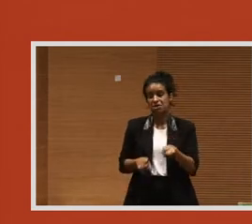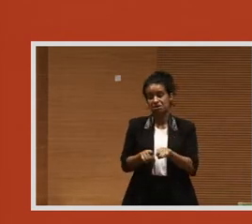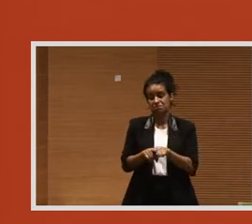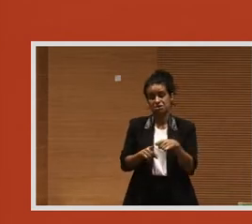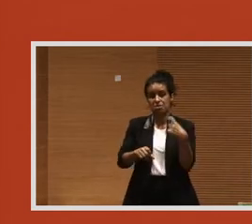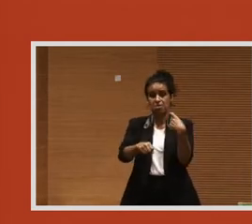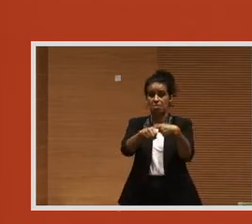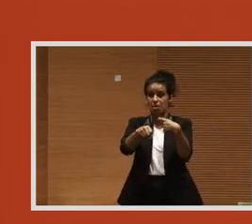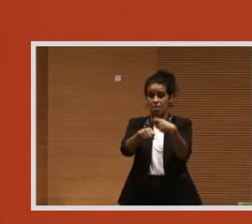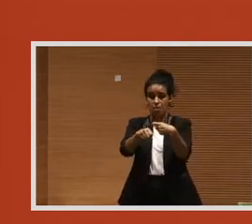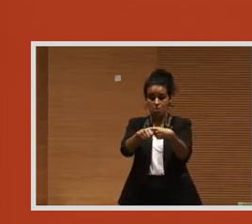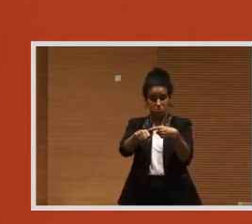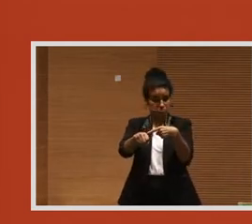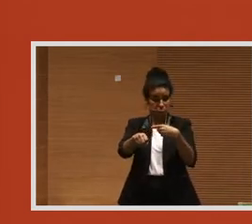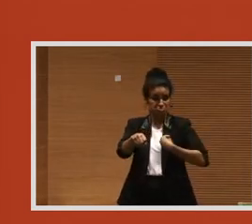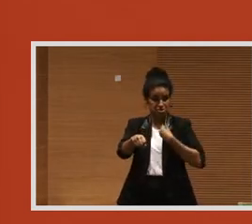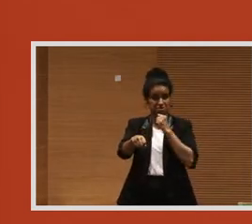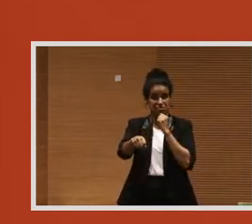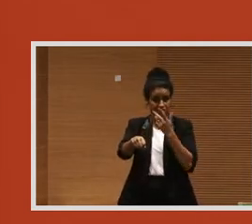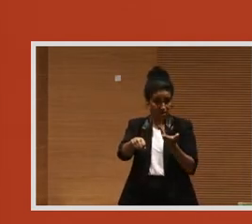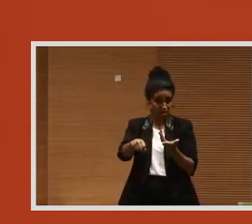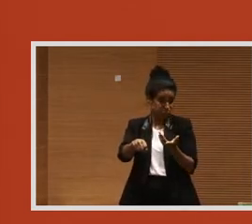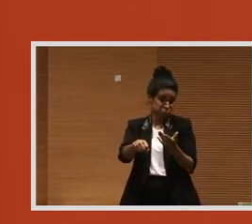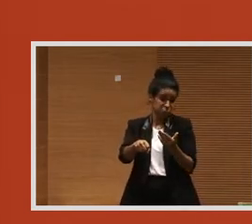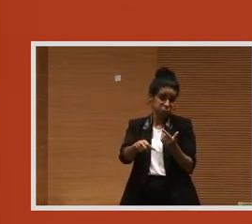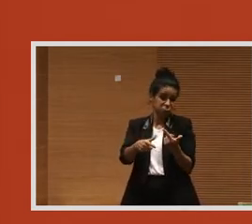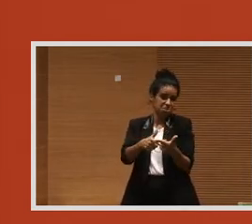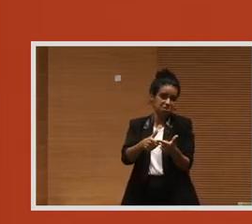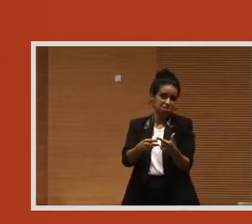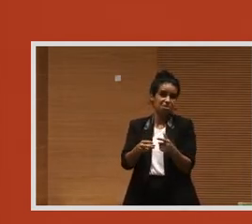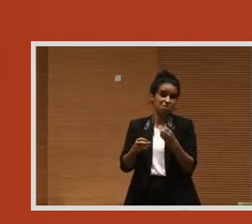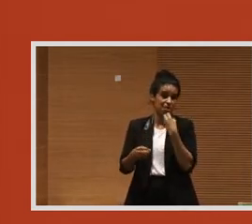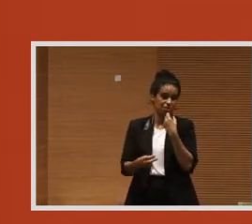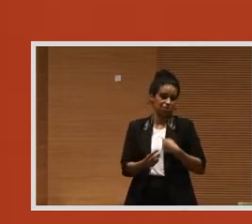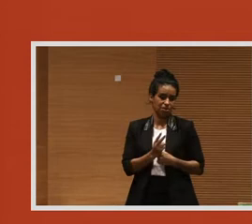contas, é bom a gente se proteger. Né?